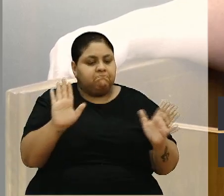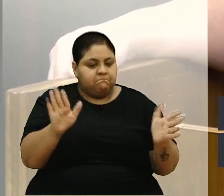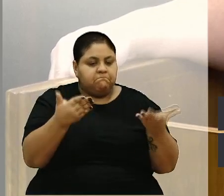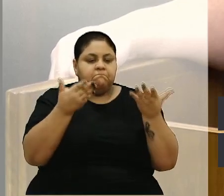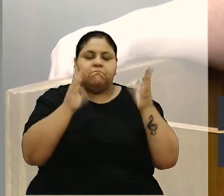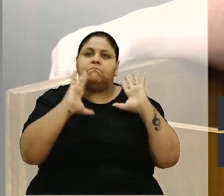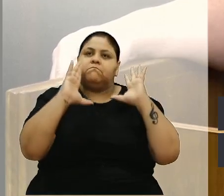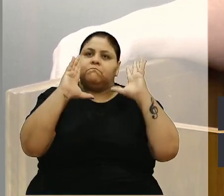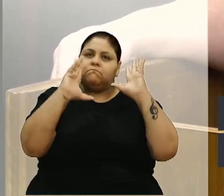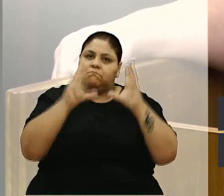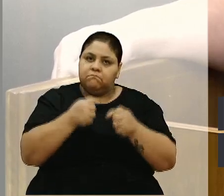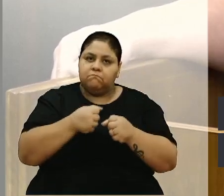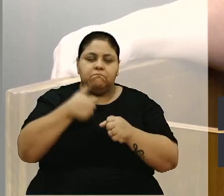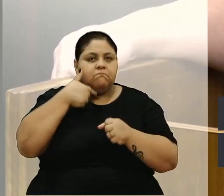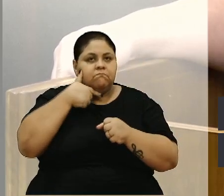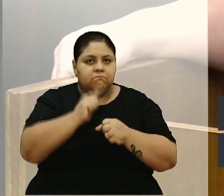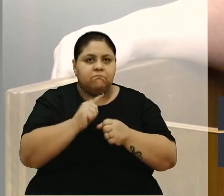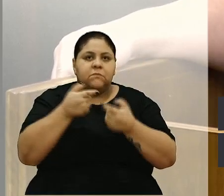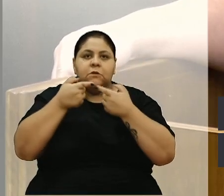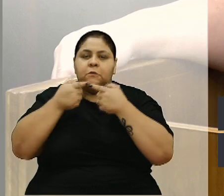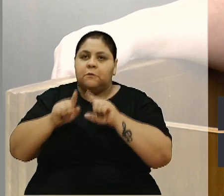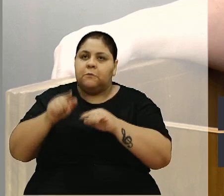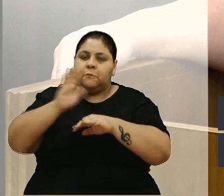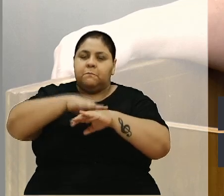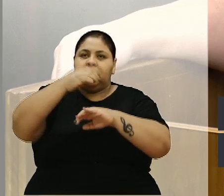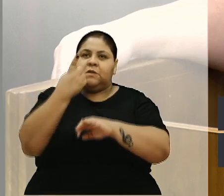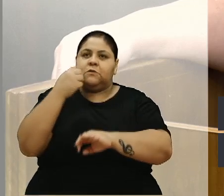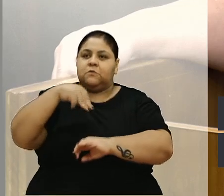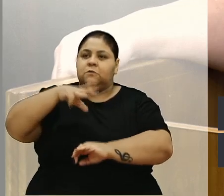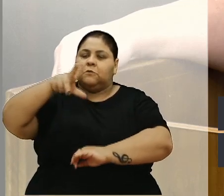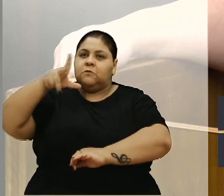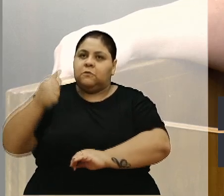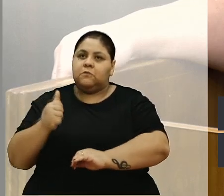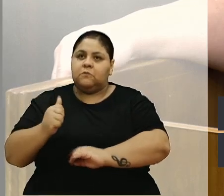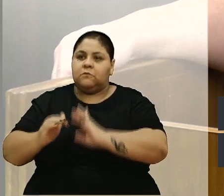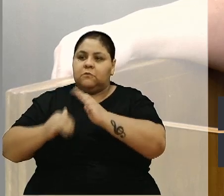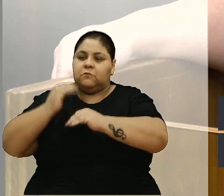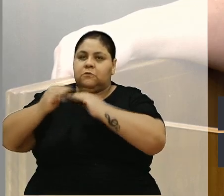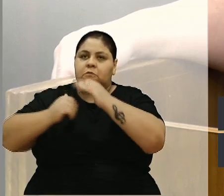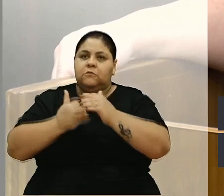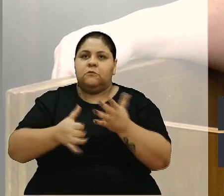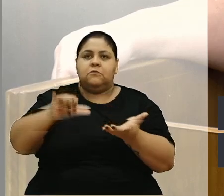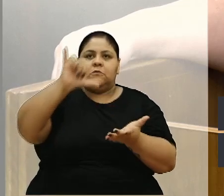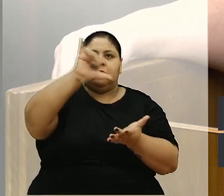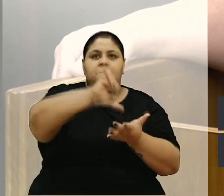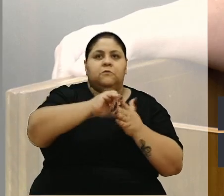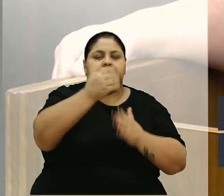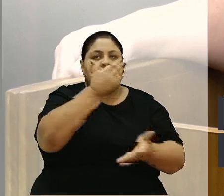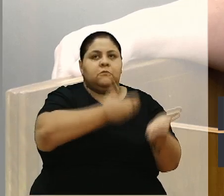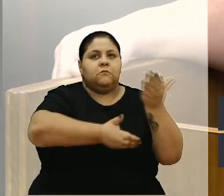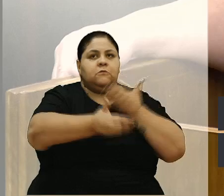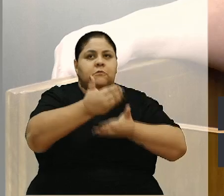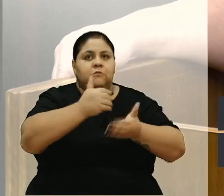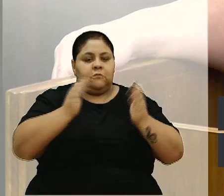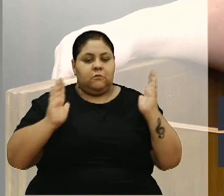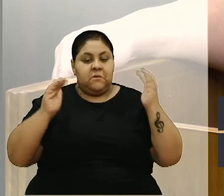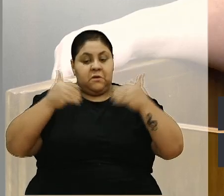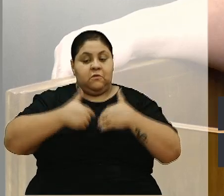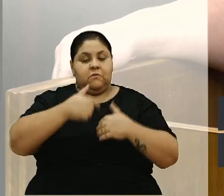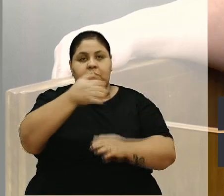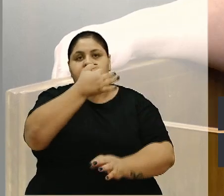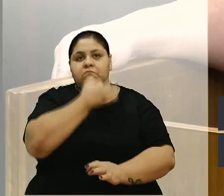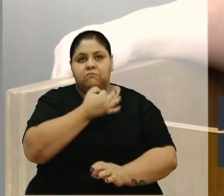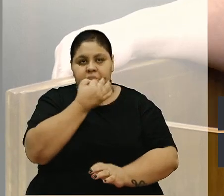todos vão ganhar. Mais R$1 milhão para a construção do centro de atendimento aos autistas aqui de Caxias do